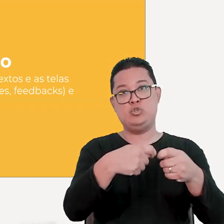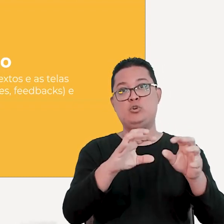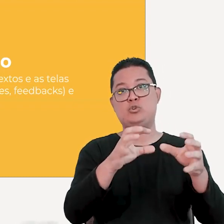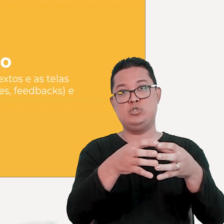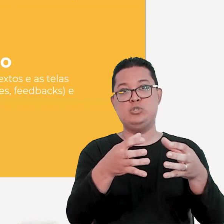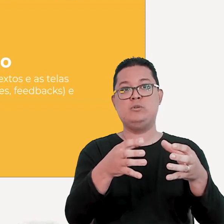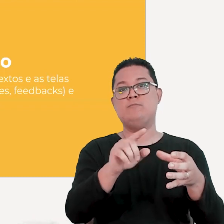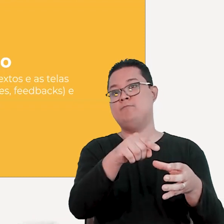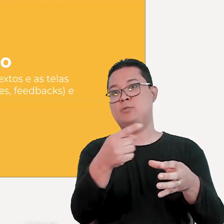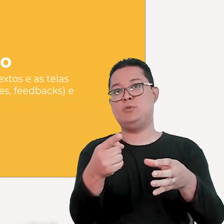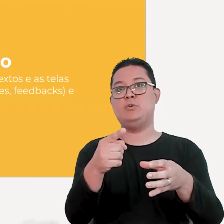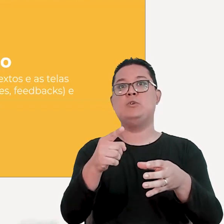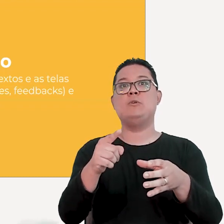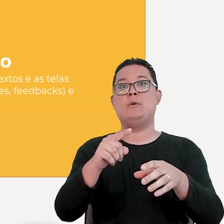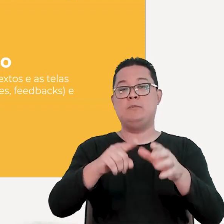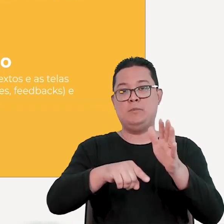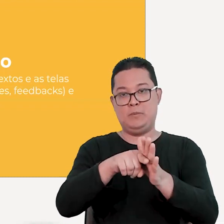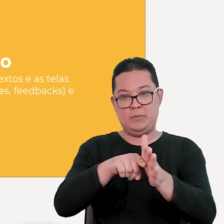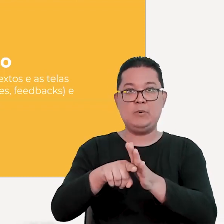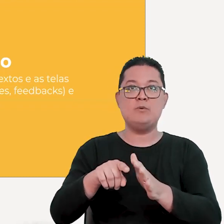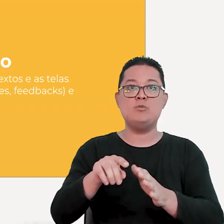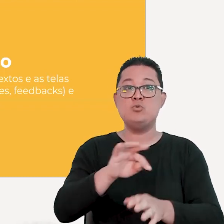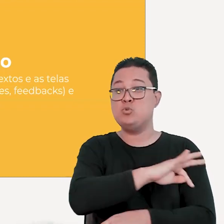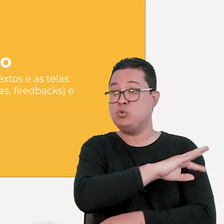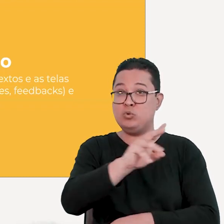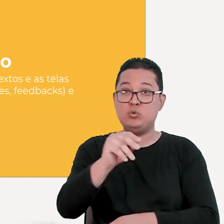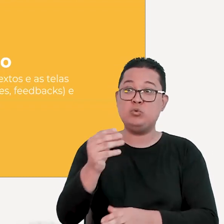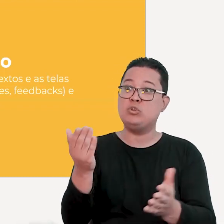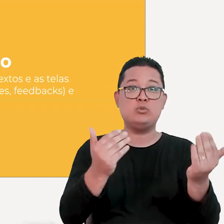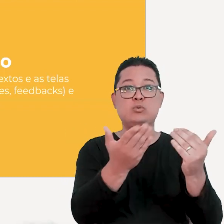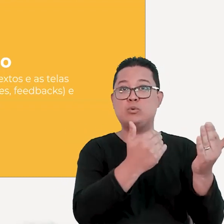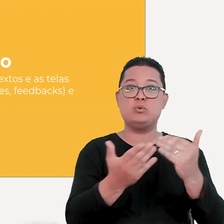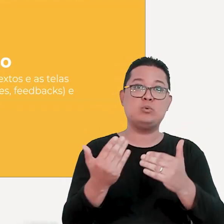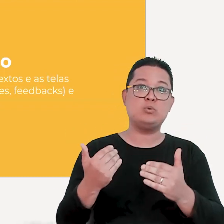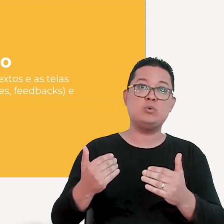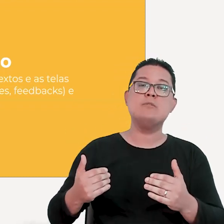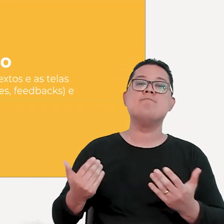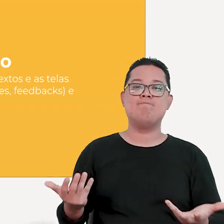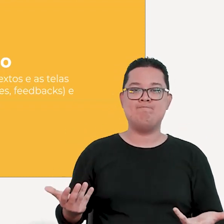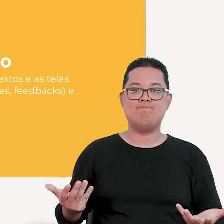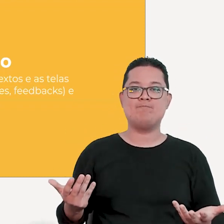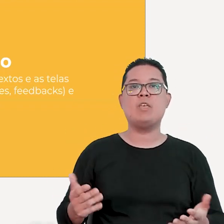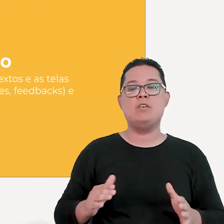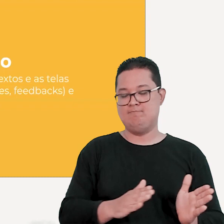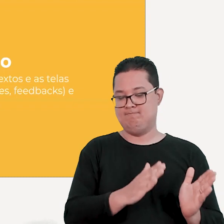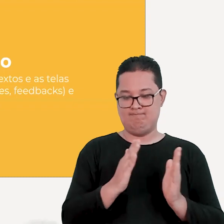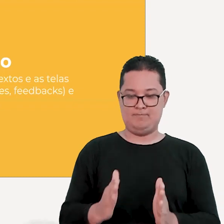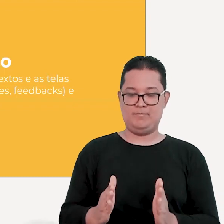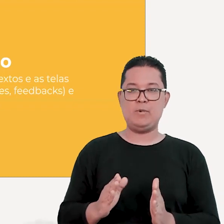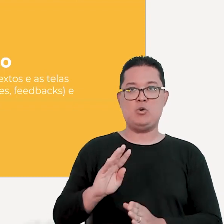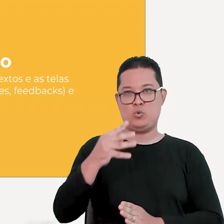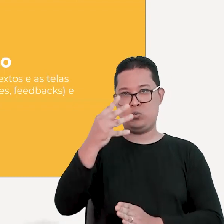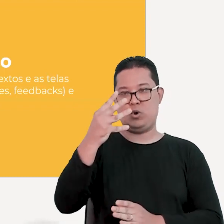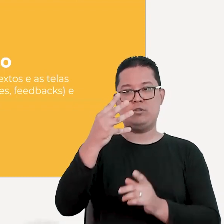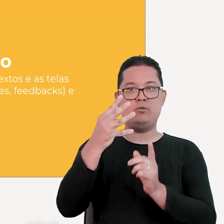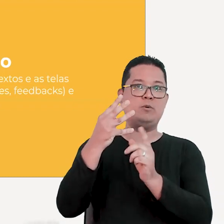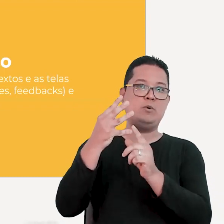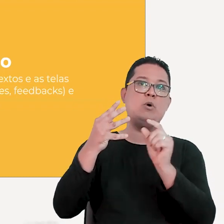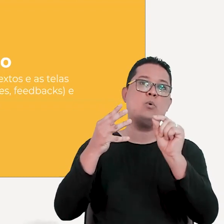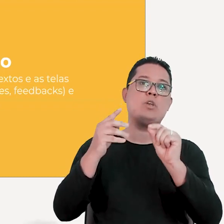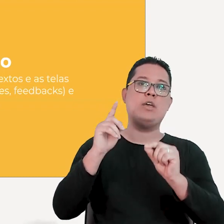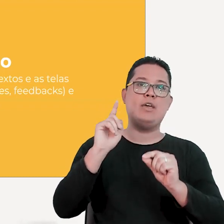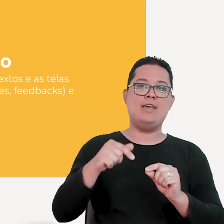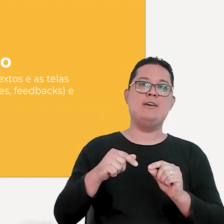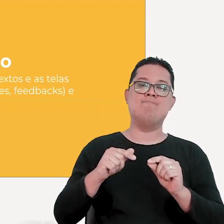ou indiretamente ao seu projeto. E, por fim, a execução. Então, desenvolva os textos e as telas e faça